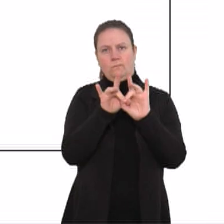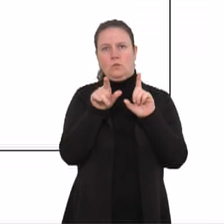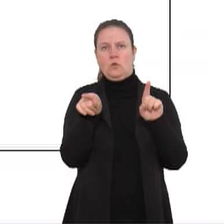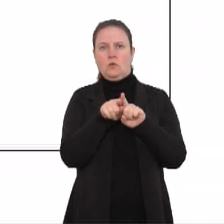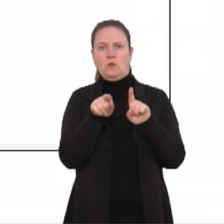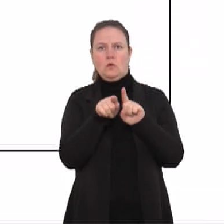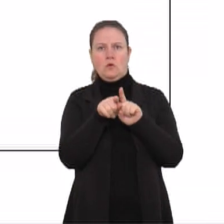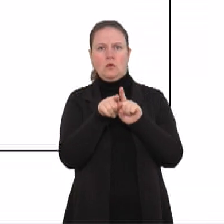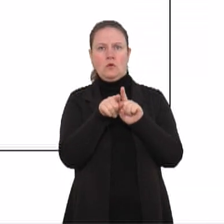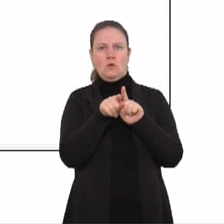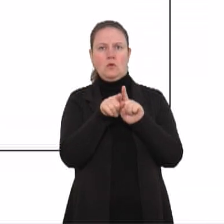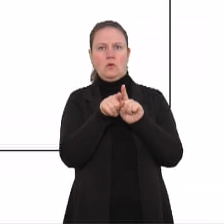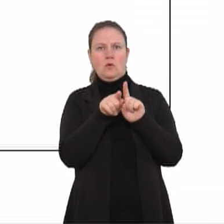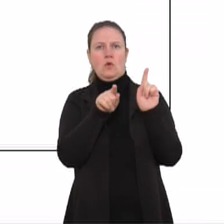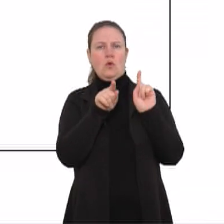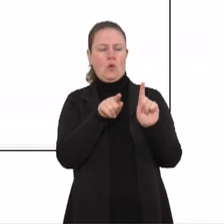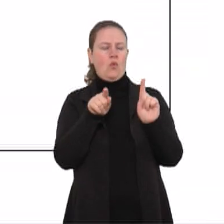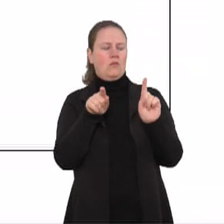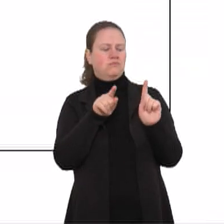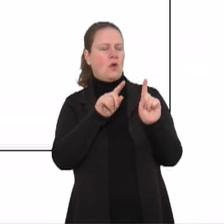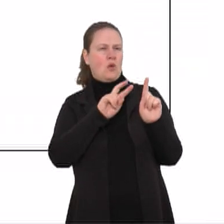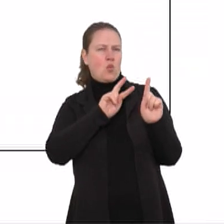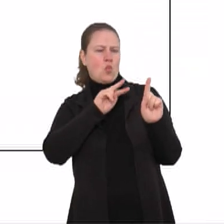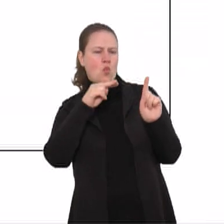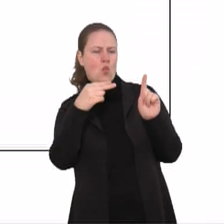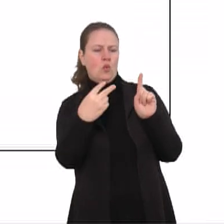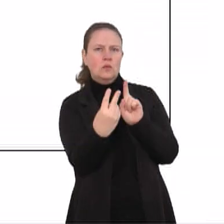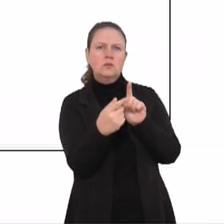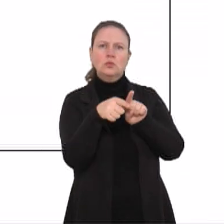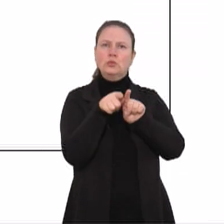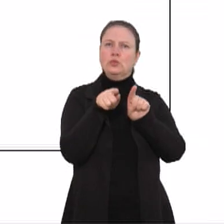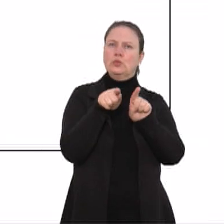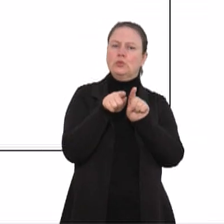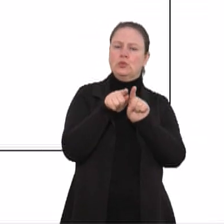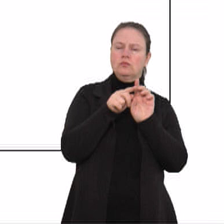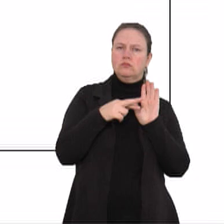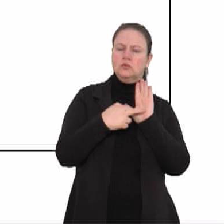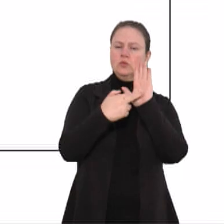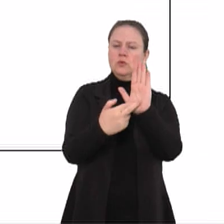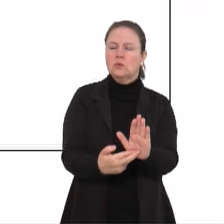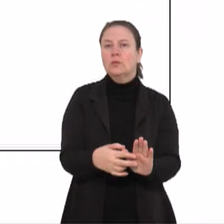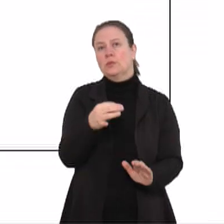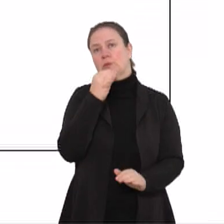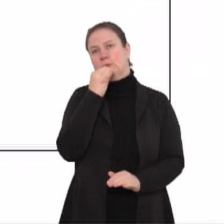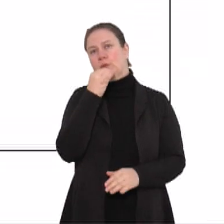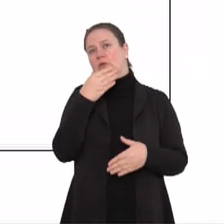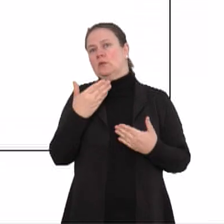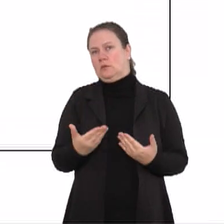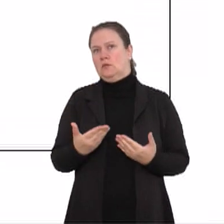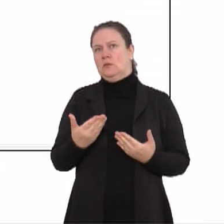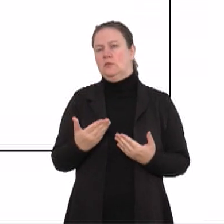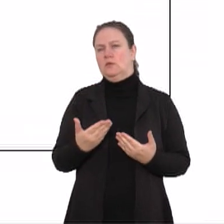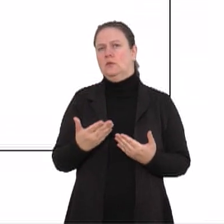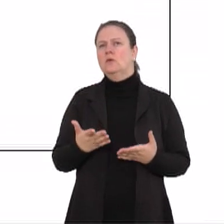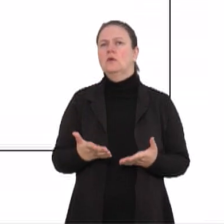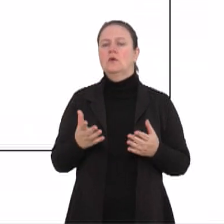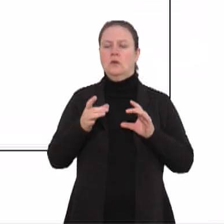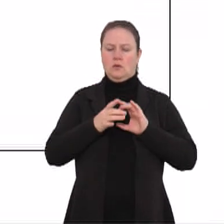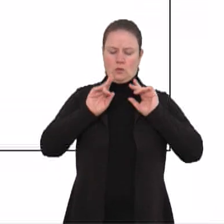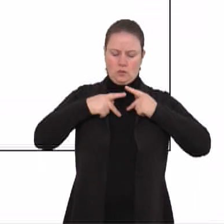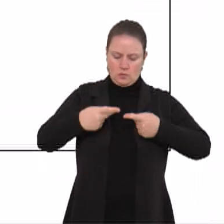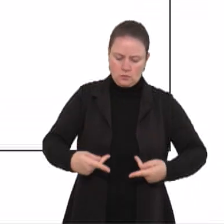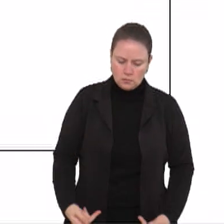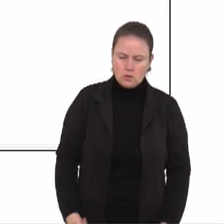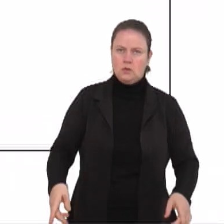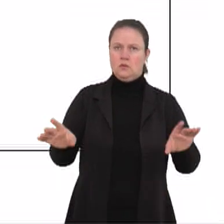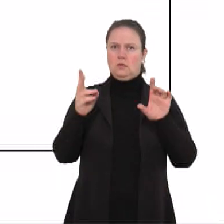referências, identificadores de todos e para todos, como, por exemplo, a humanidade, a